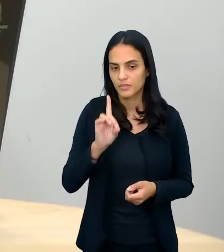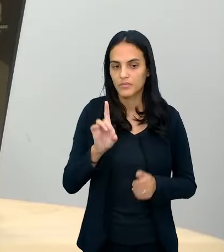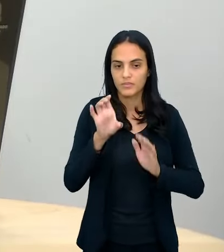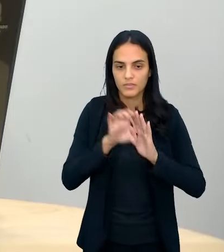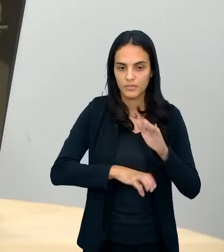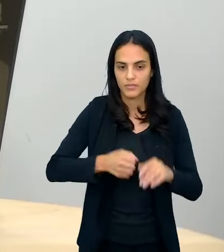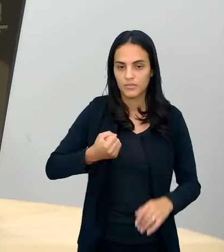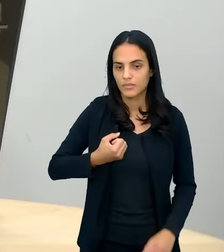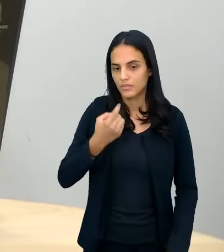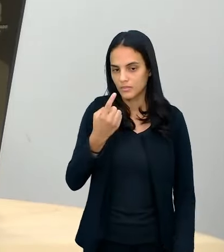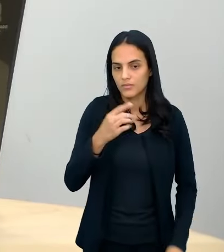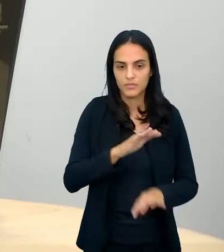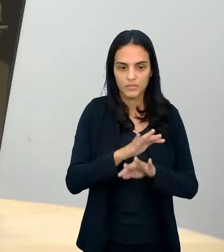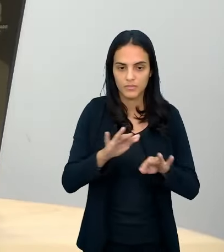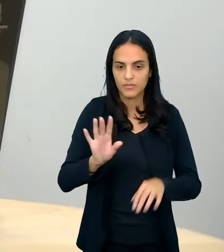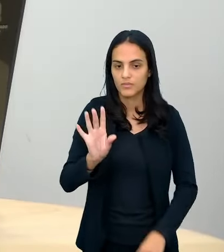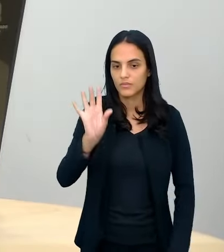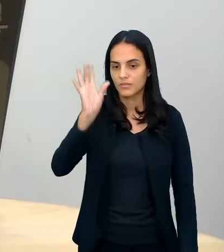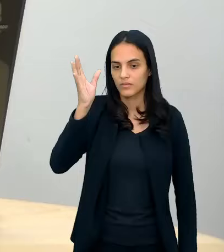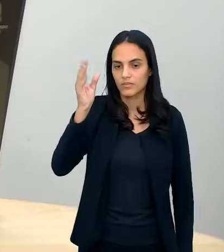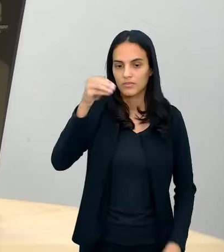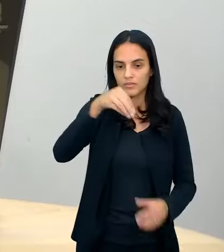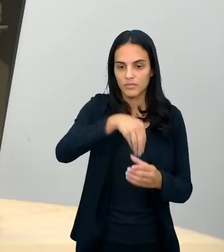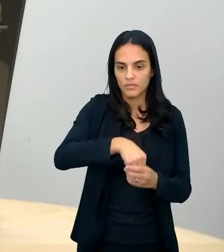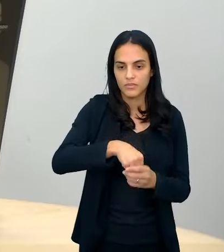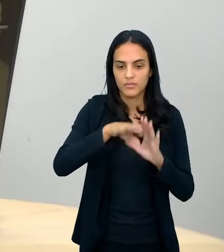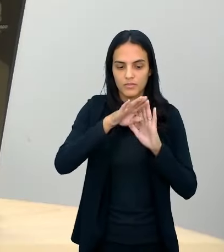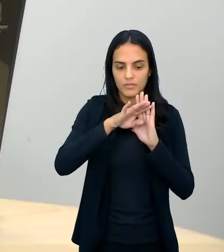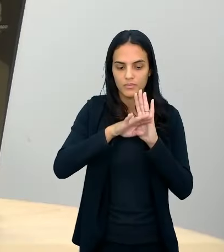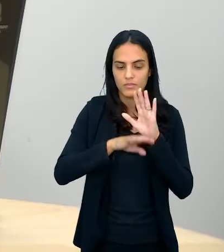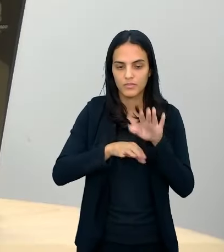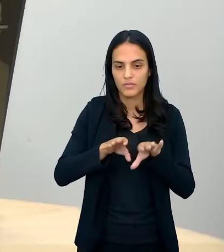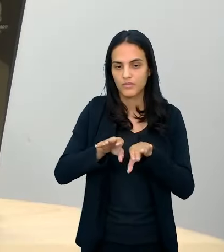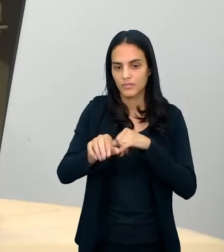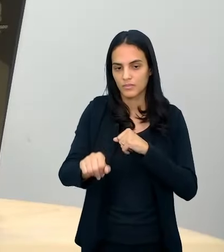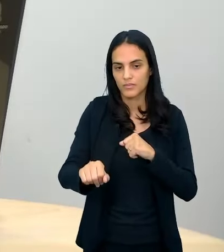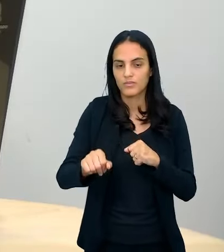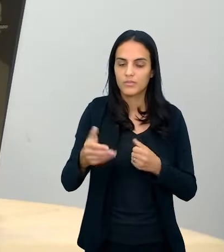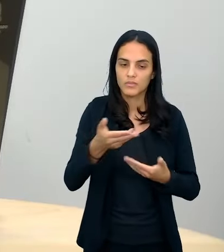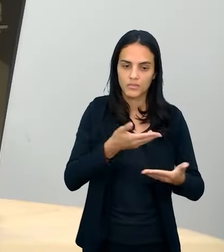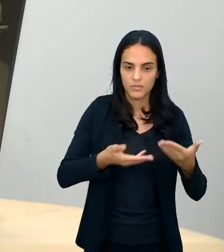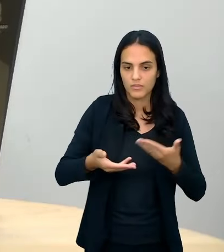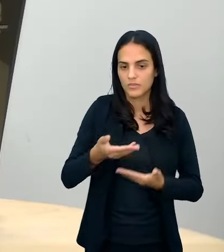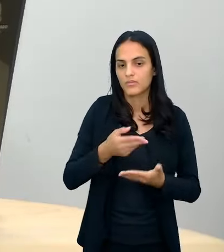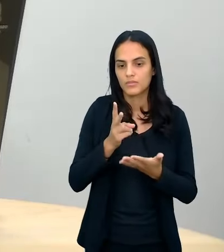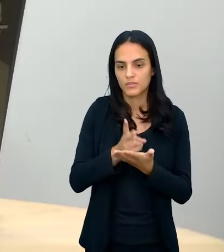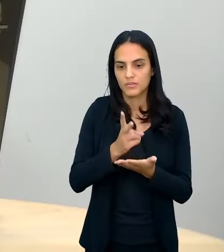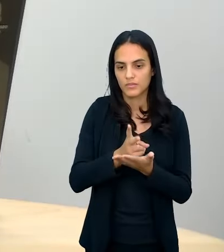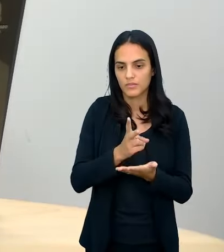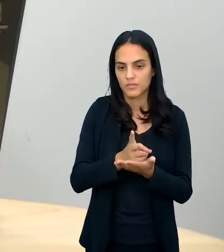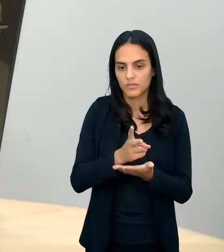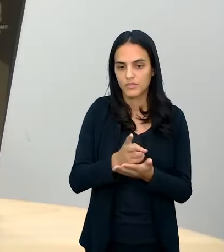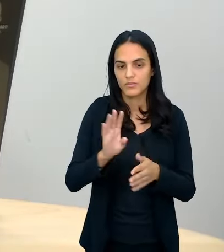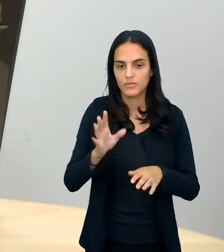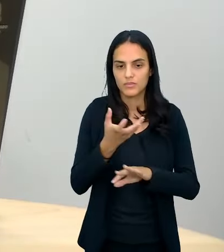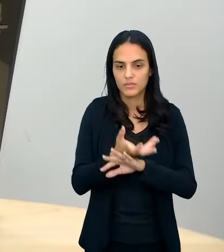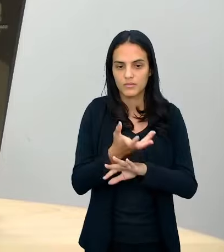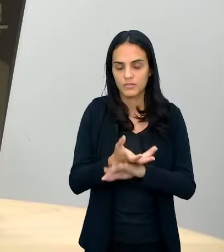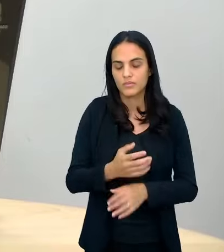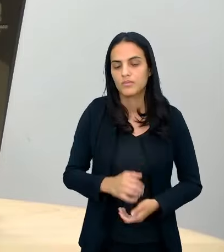curricular 1, ela só acontece dentro do itinerário formativo com um diálogo constante entre os